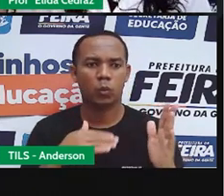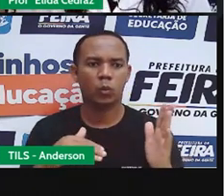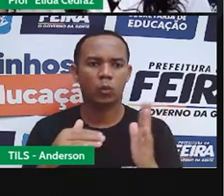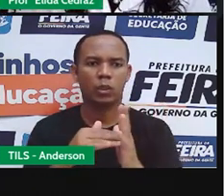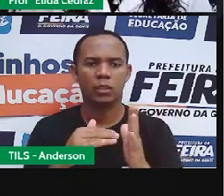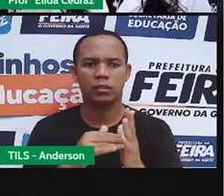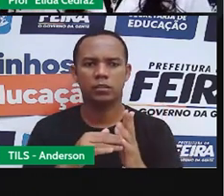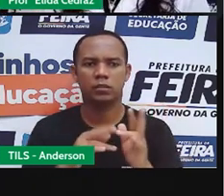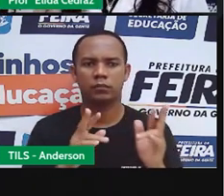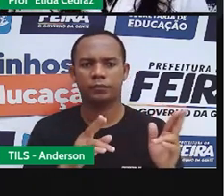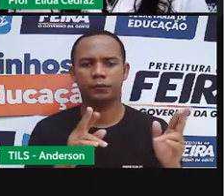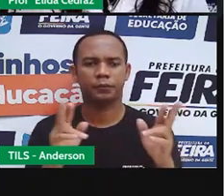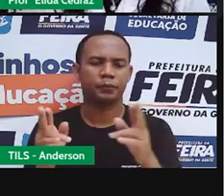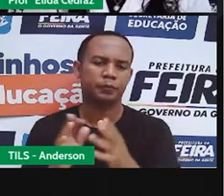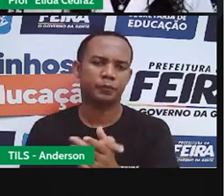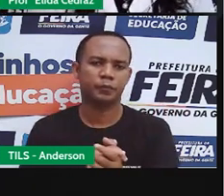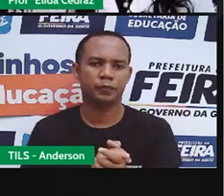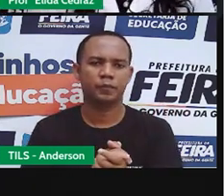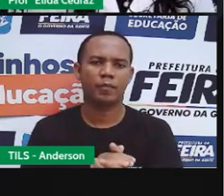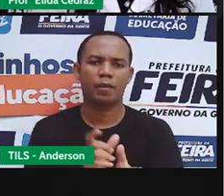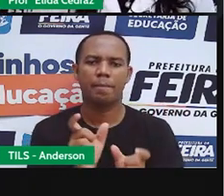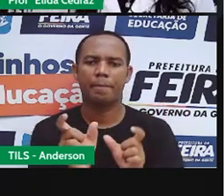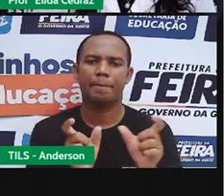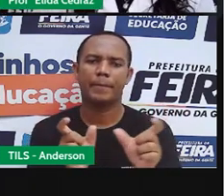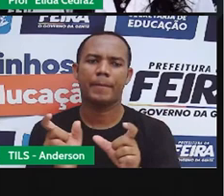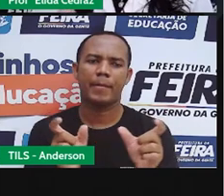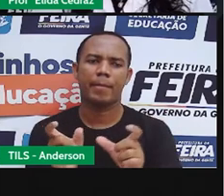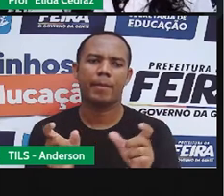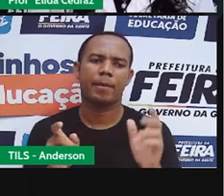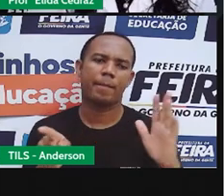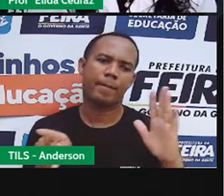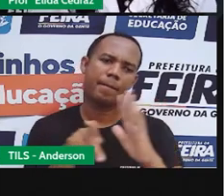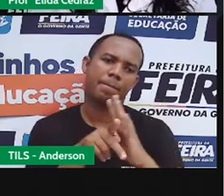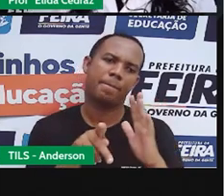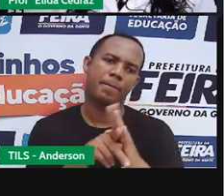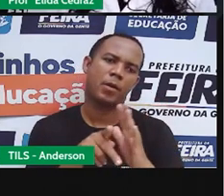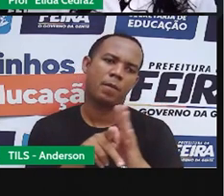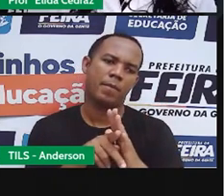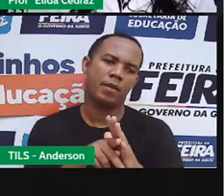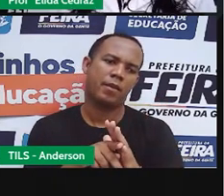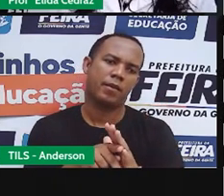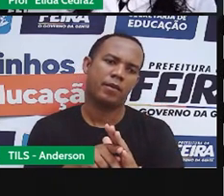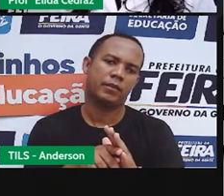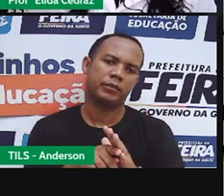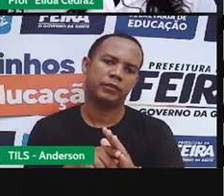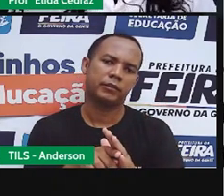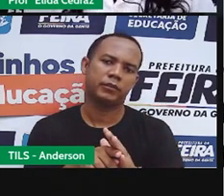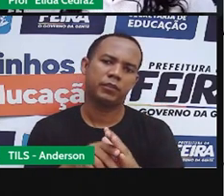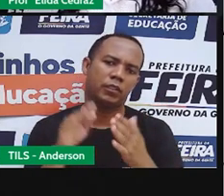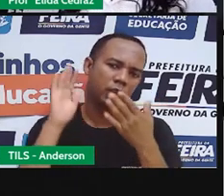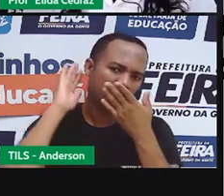todo mundo usa. Guaraná é uma palavra indígena.